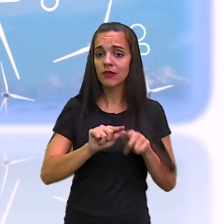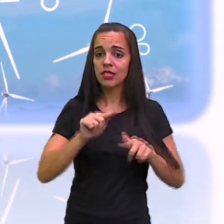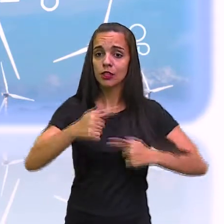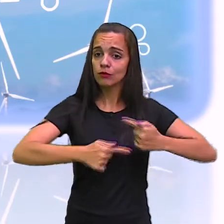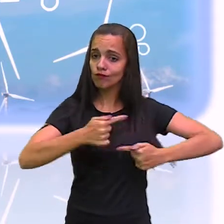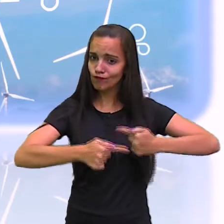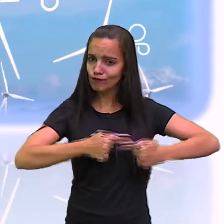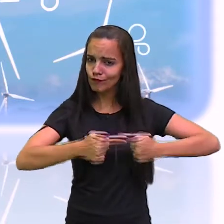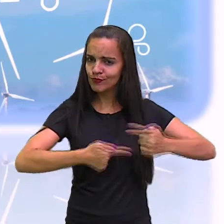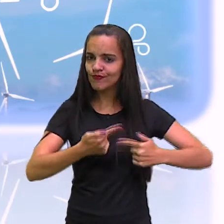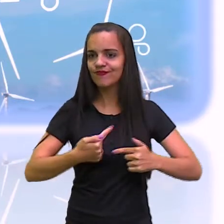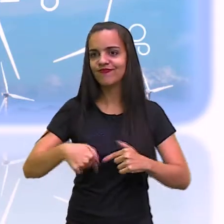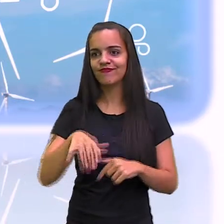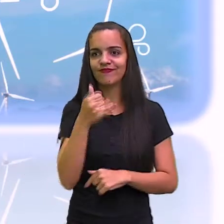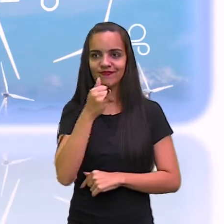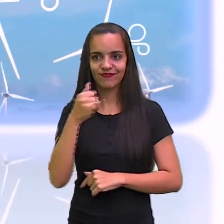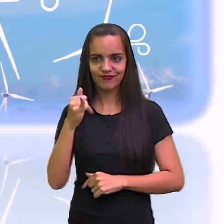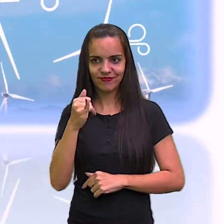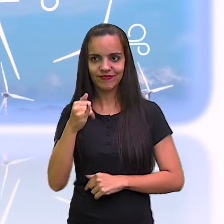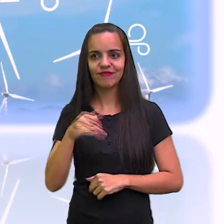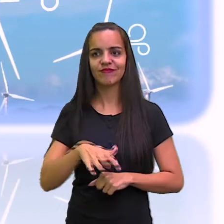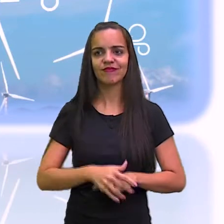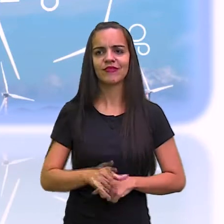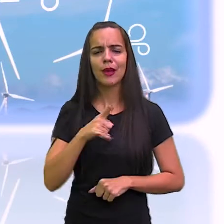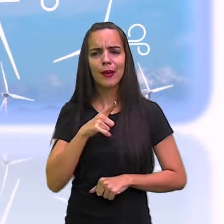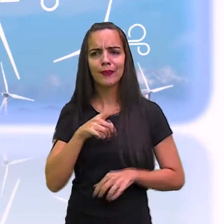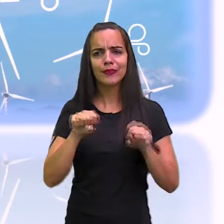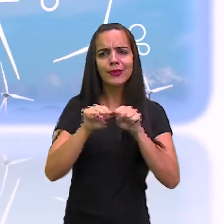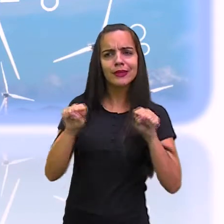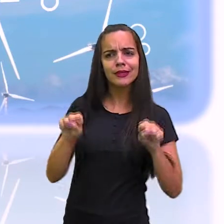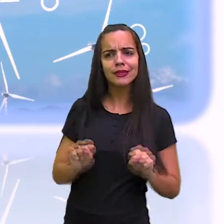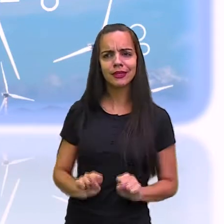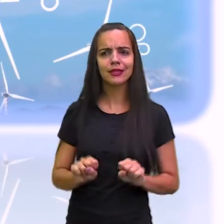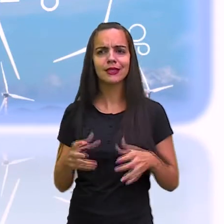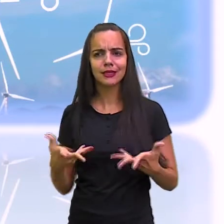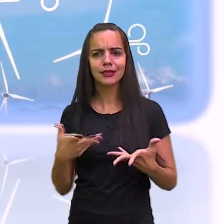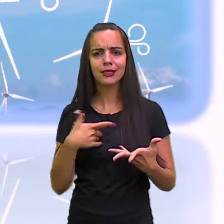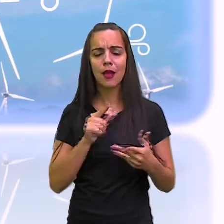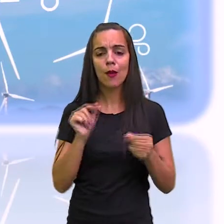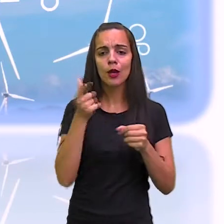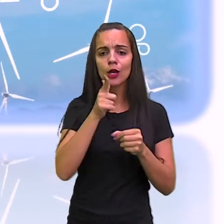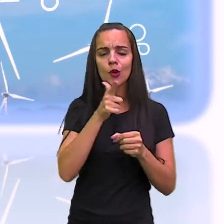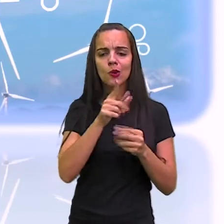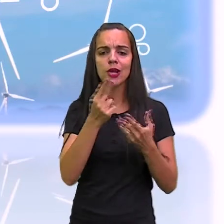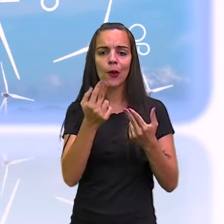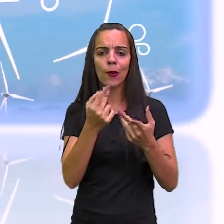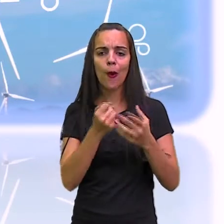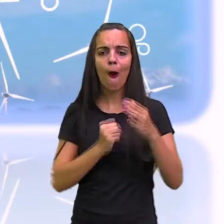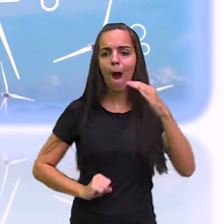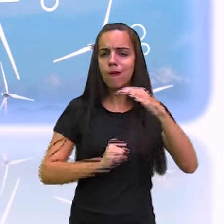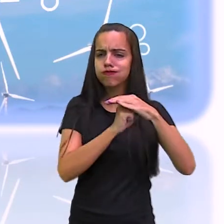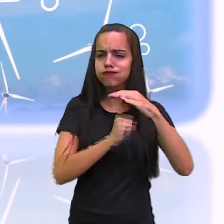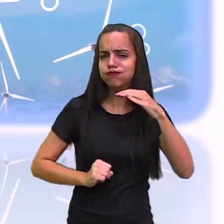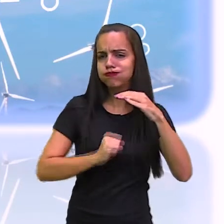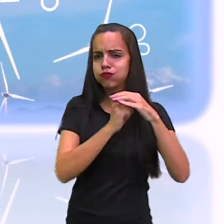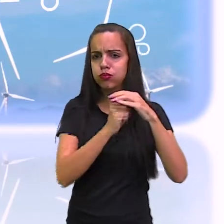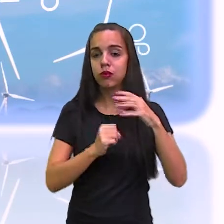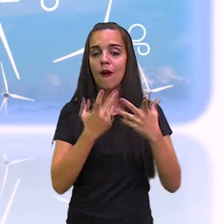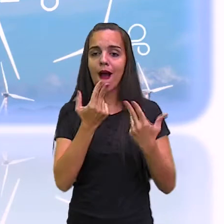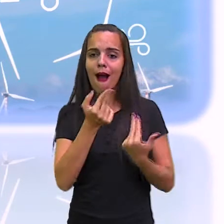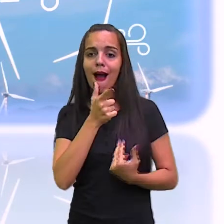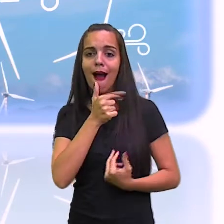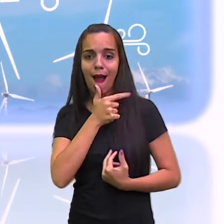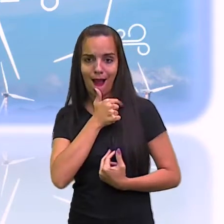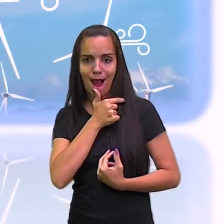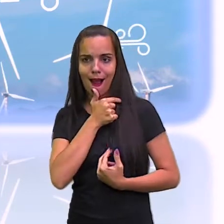energia desde a antiguidade em sistemas como o bombeamento de água, a moagem de grãos e